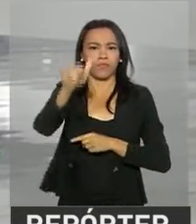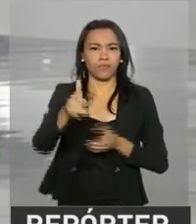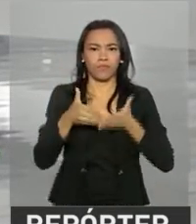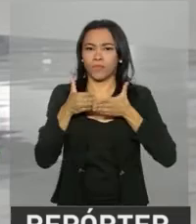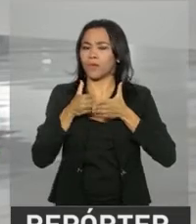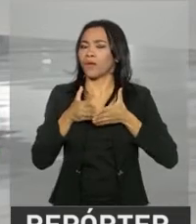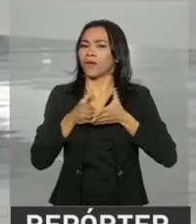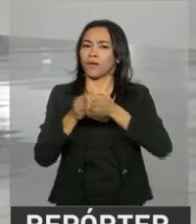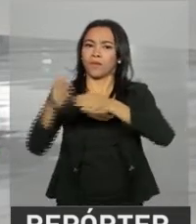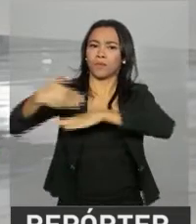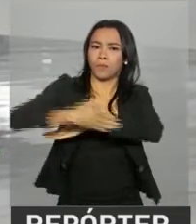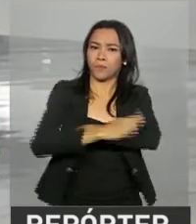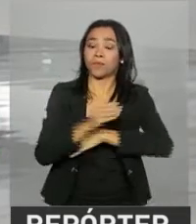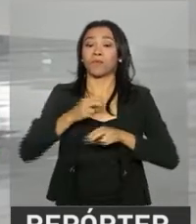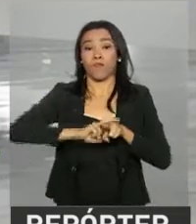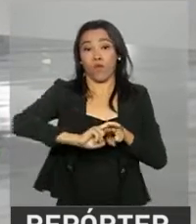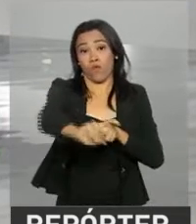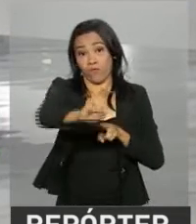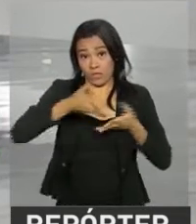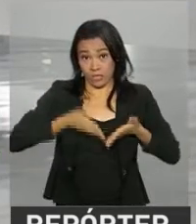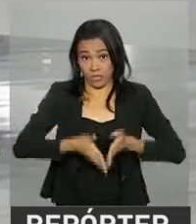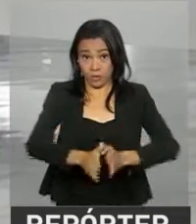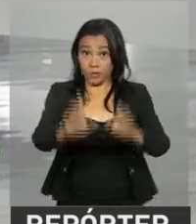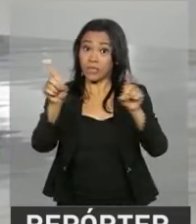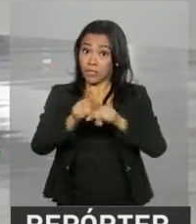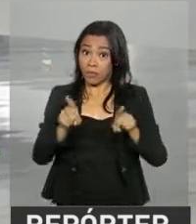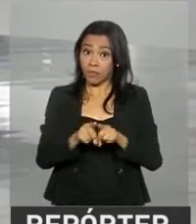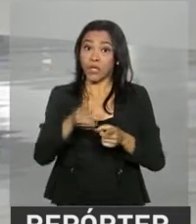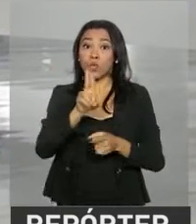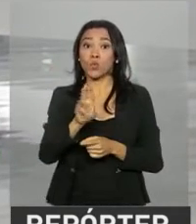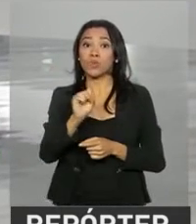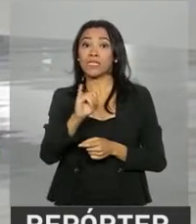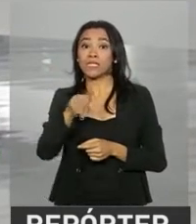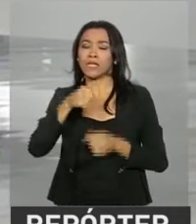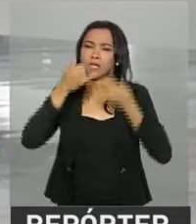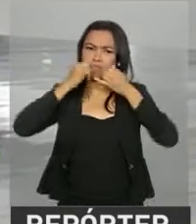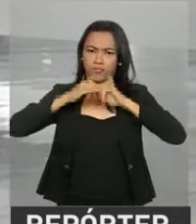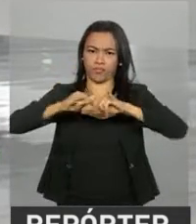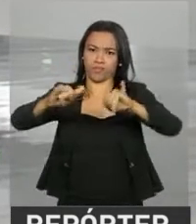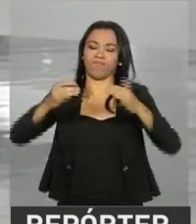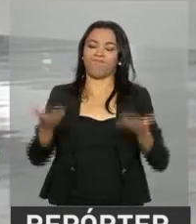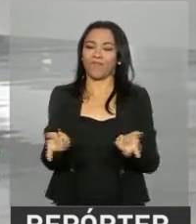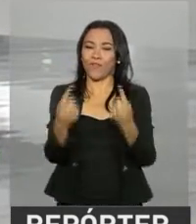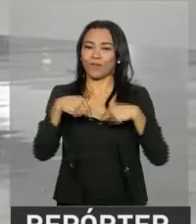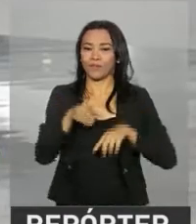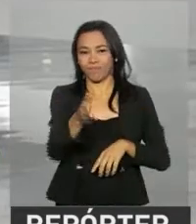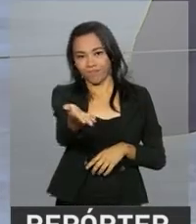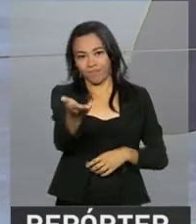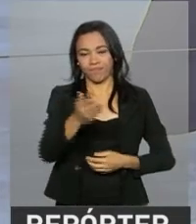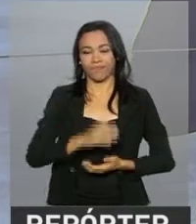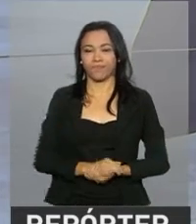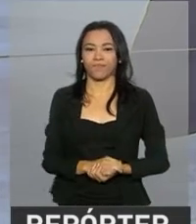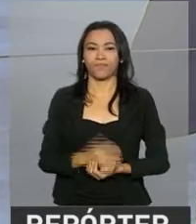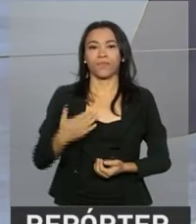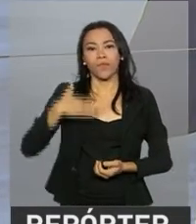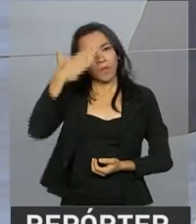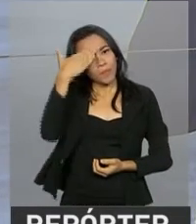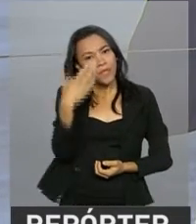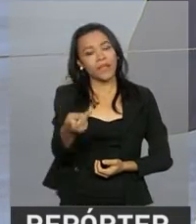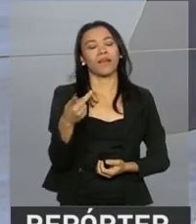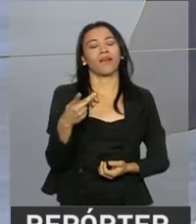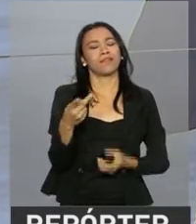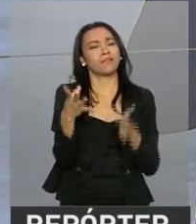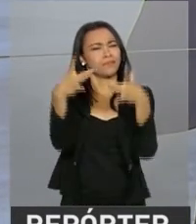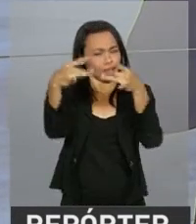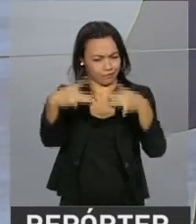rodovias e além de usinas e distribuidoras de energia Zé Luís voltando com você obrigado João